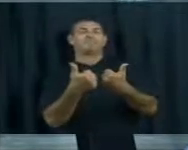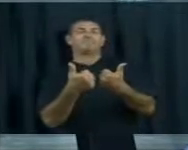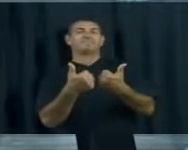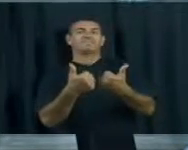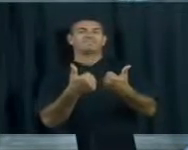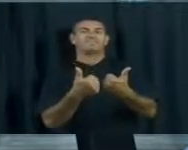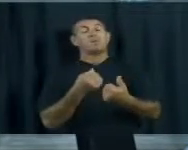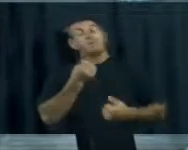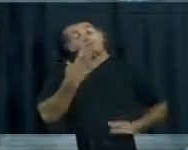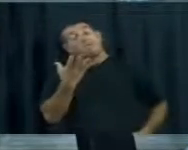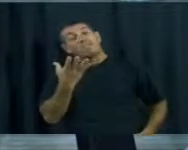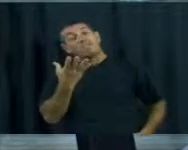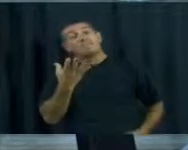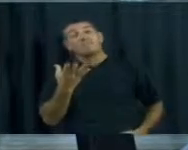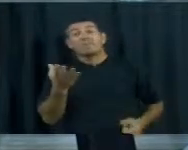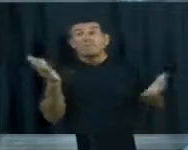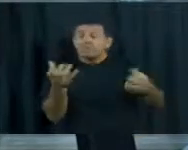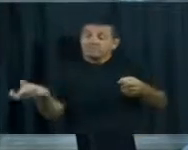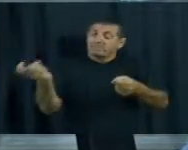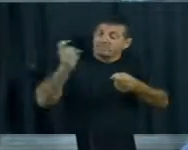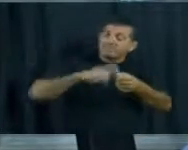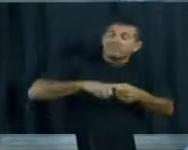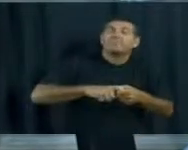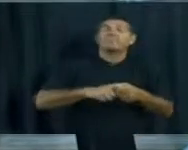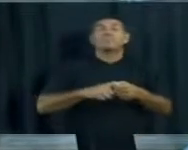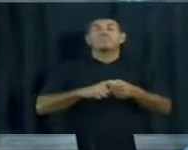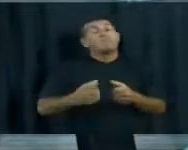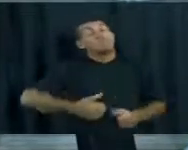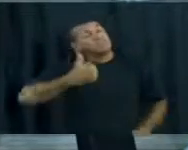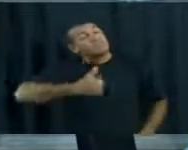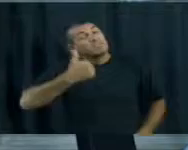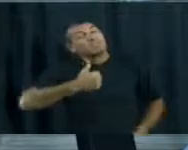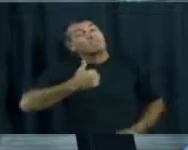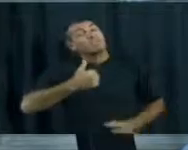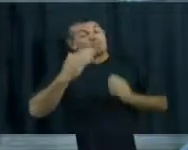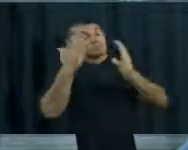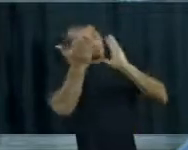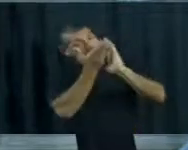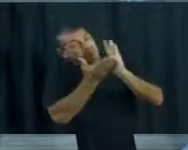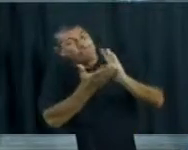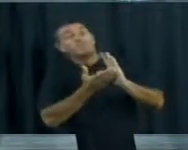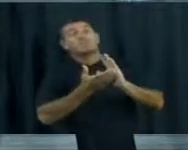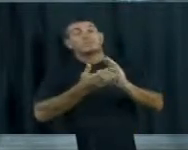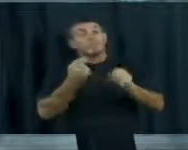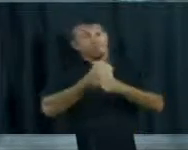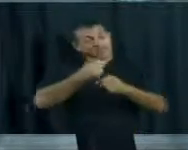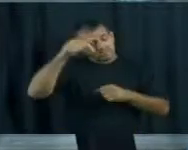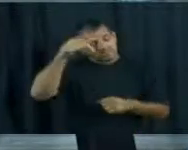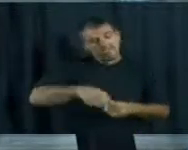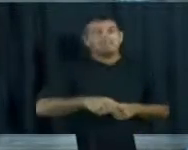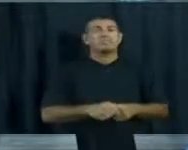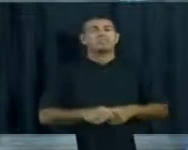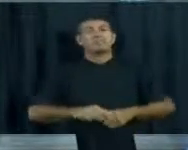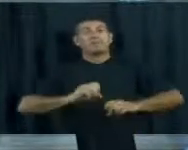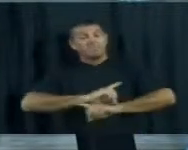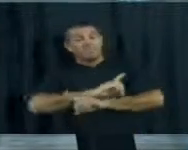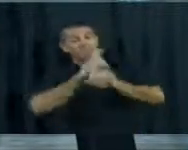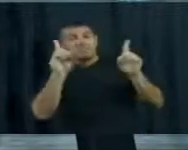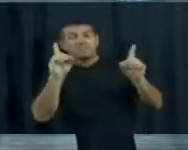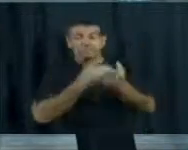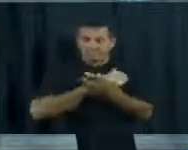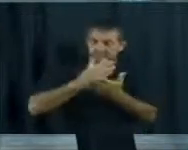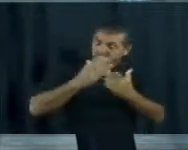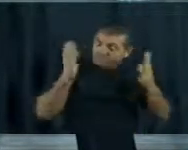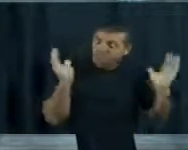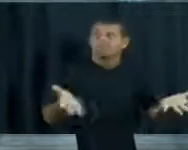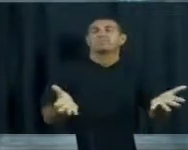tarde. É muito bom estarmos juntinhos nesse primeiro programa de 2019. O programa Eficiente tá iniciando o